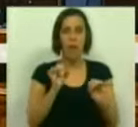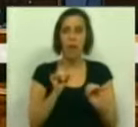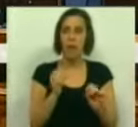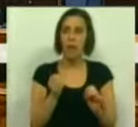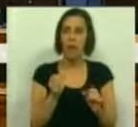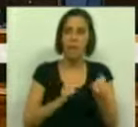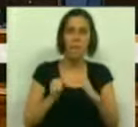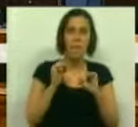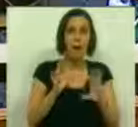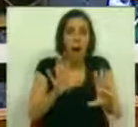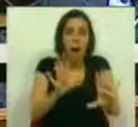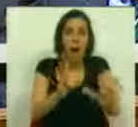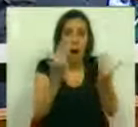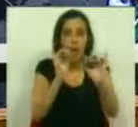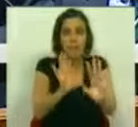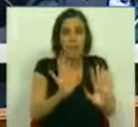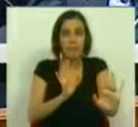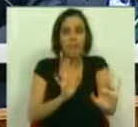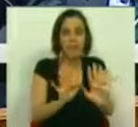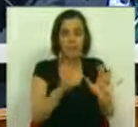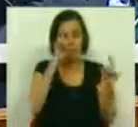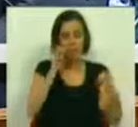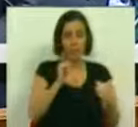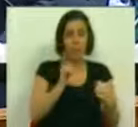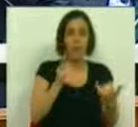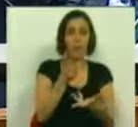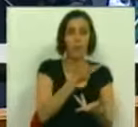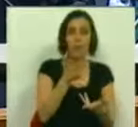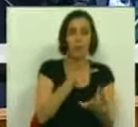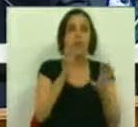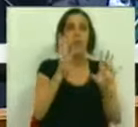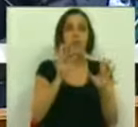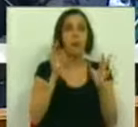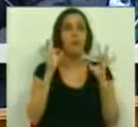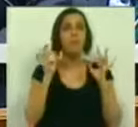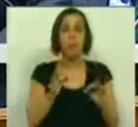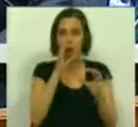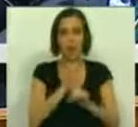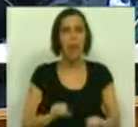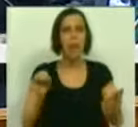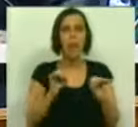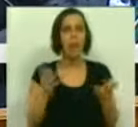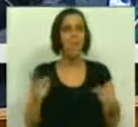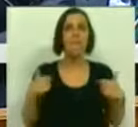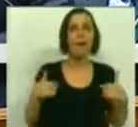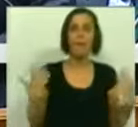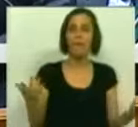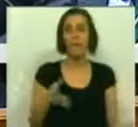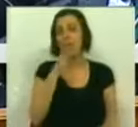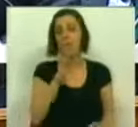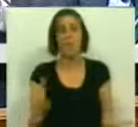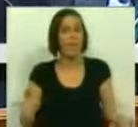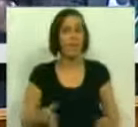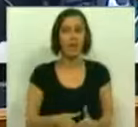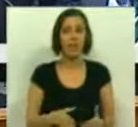mexeu. Isto é, allons-y, a tal memorando de entendimento, mas depois, chegado o momento, ninguém se mexeu, dizia Samuel